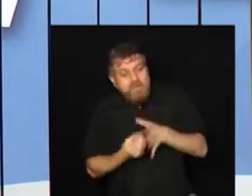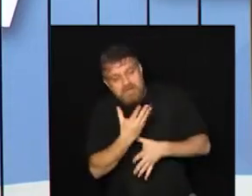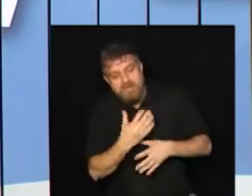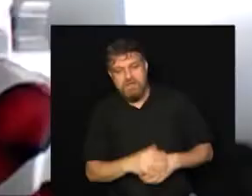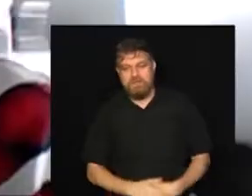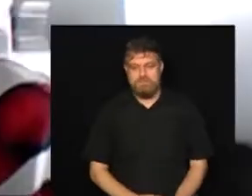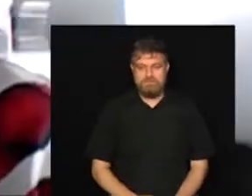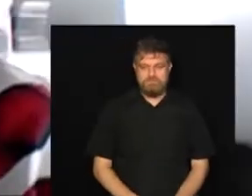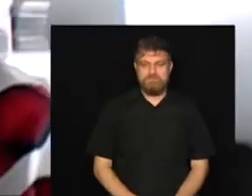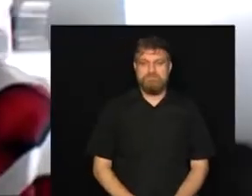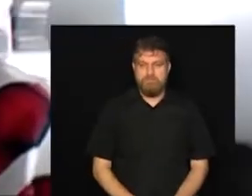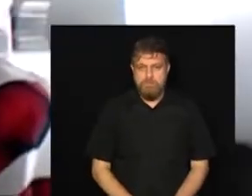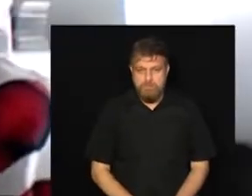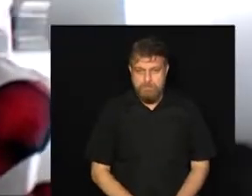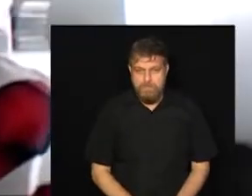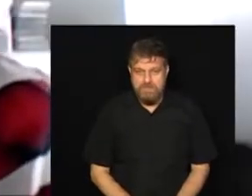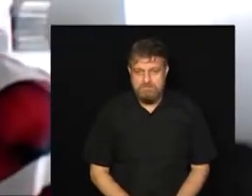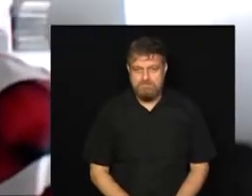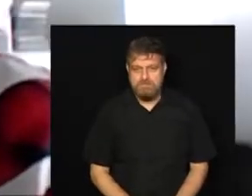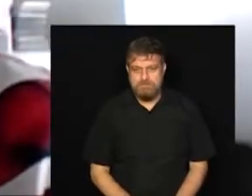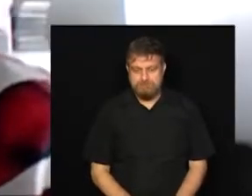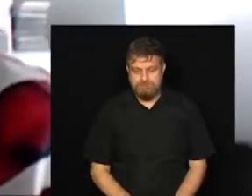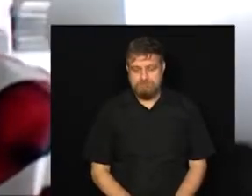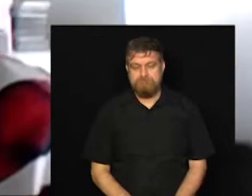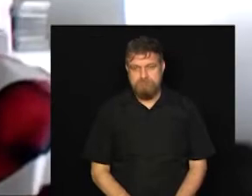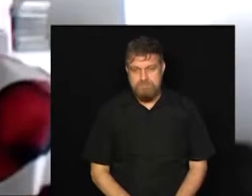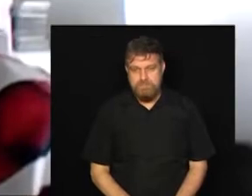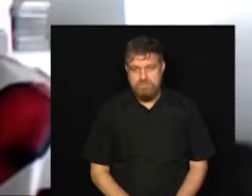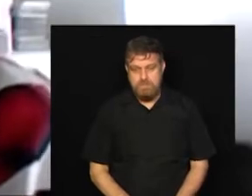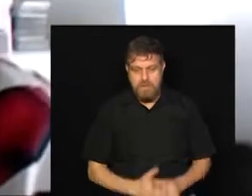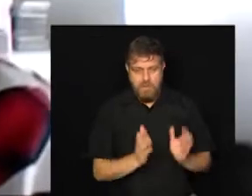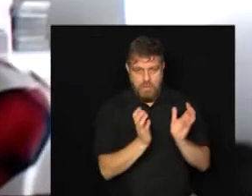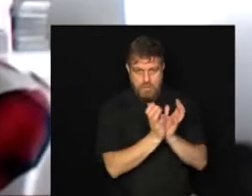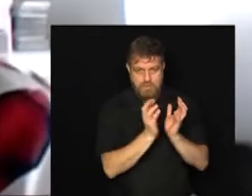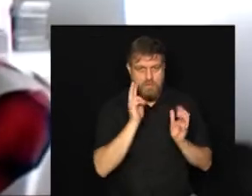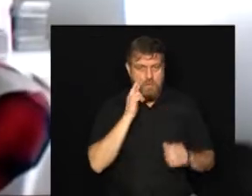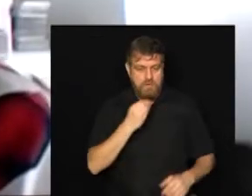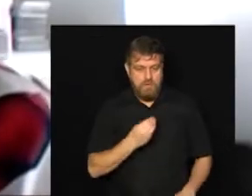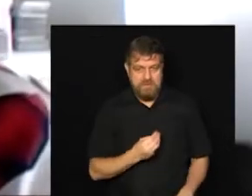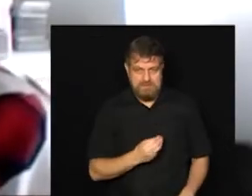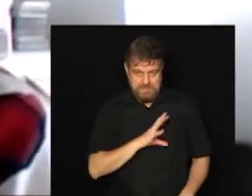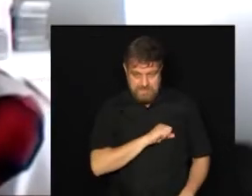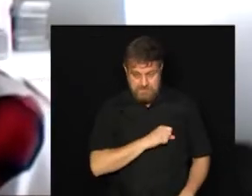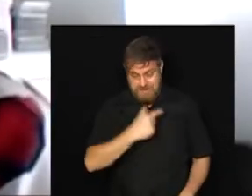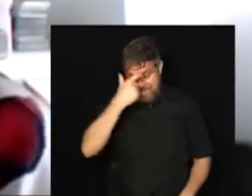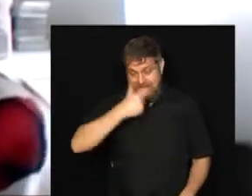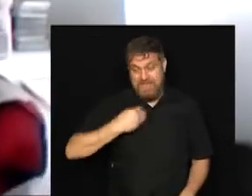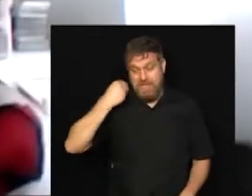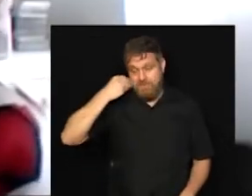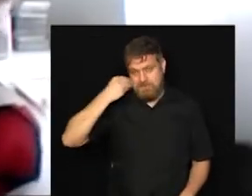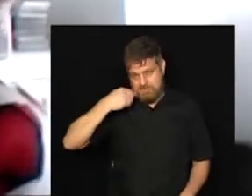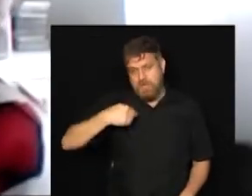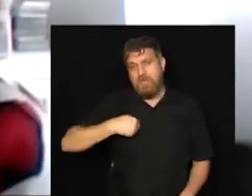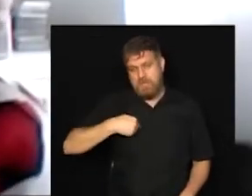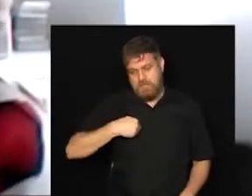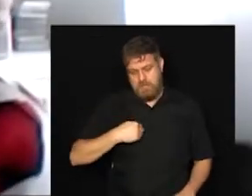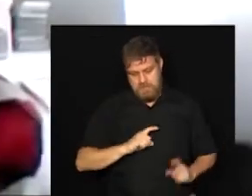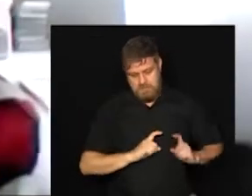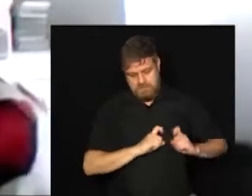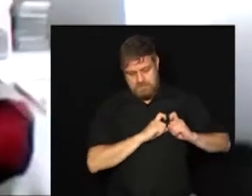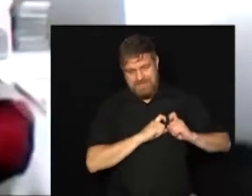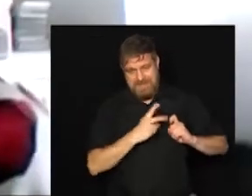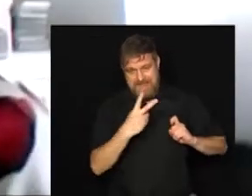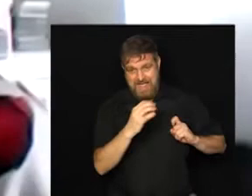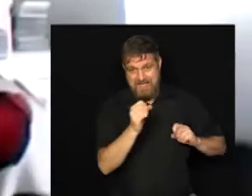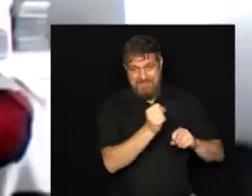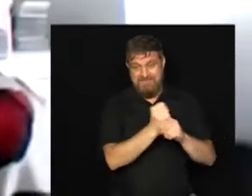o grupo? Bom, o grupo foi criado através da minha experiência, que eu tive câncer de mama há 20